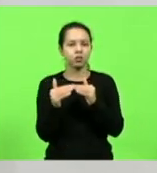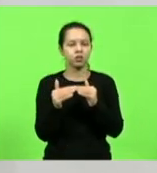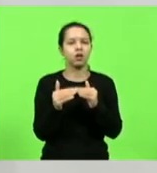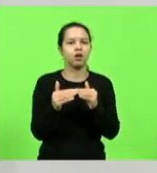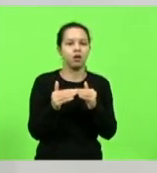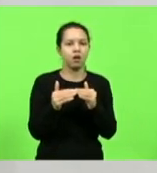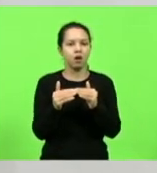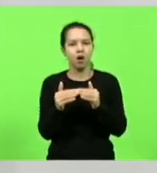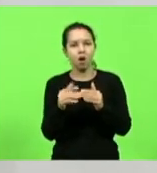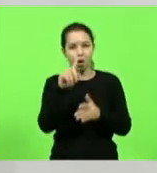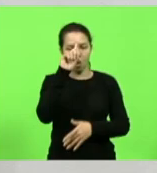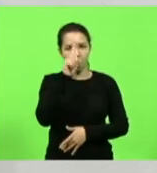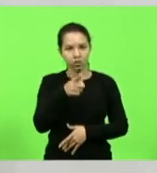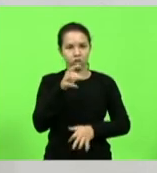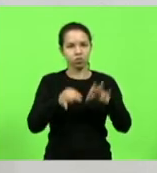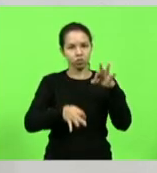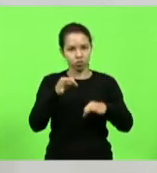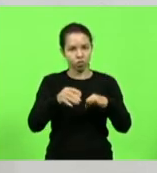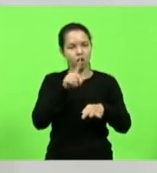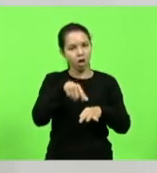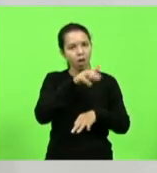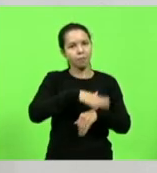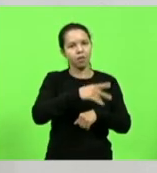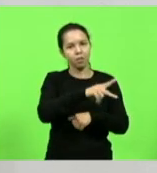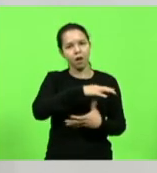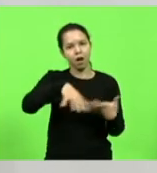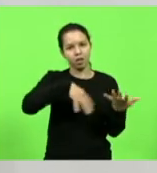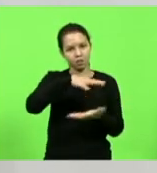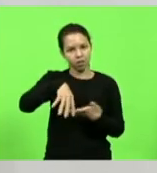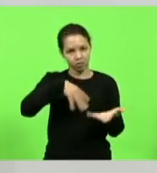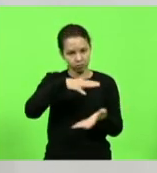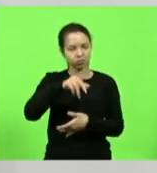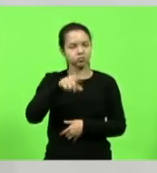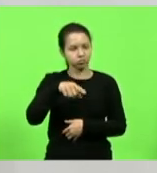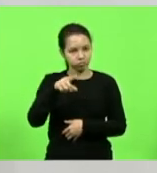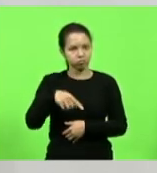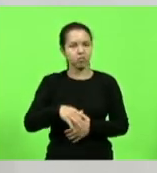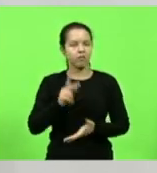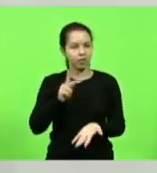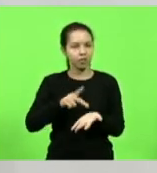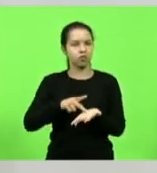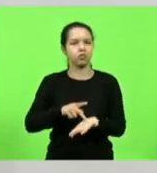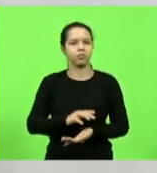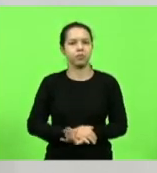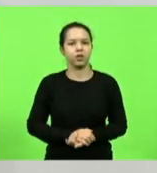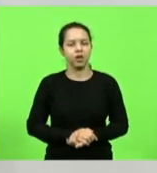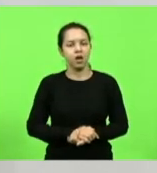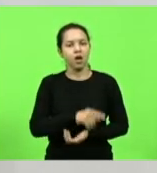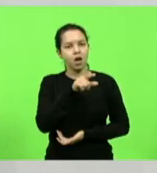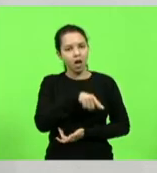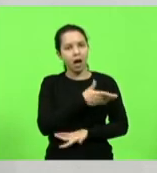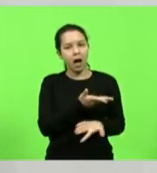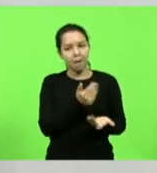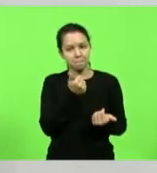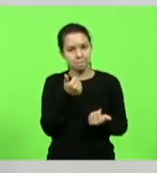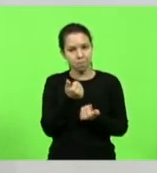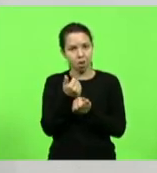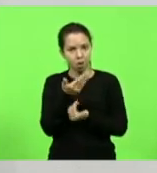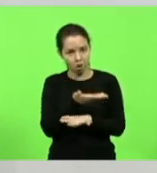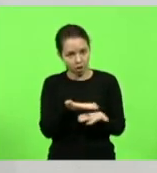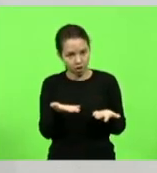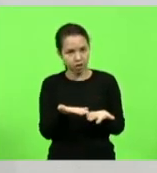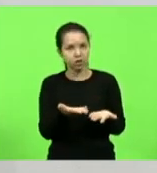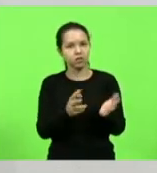ordem judicial, baderneiro também é. Essa é a verdade. E quem apoia esse sindicato que agora está fora da